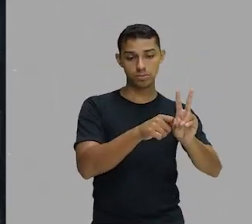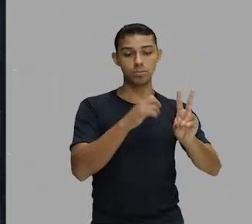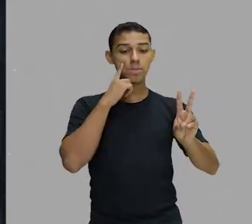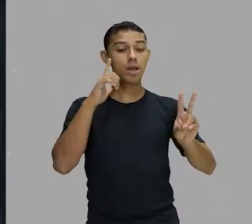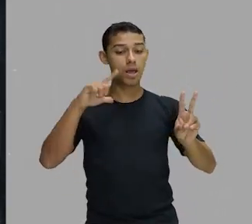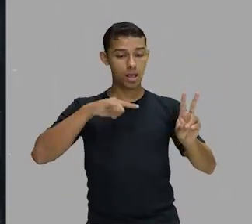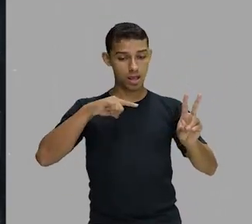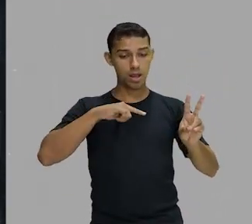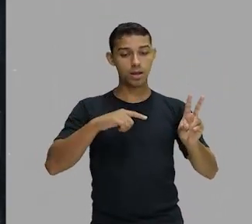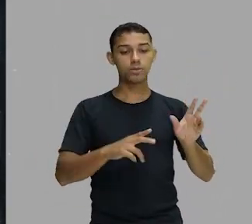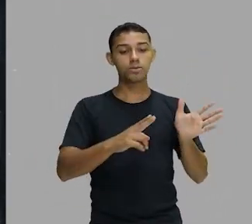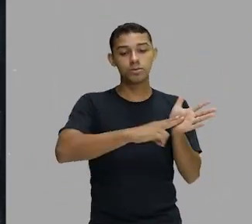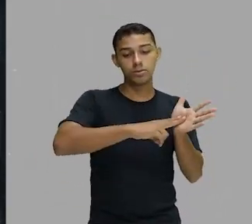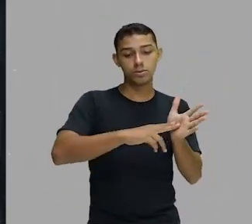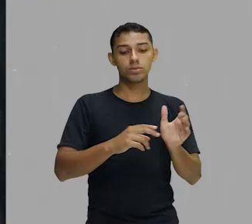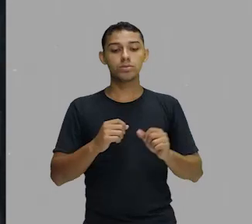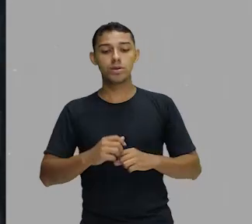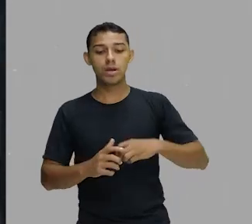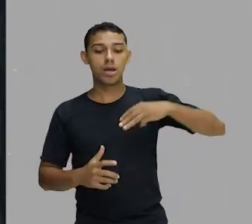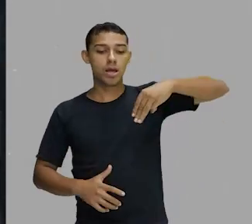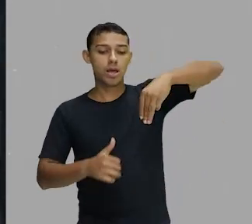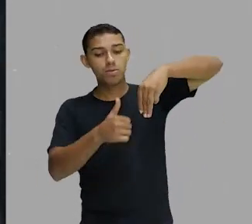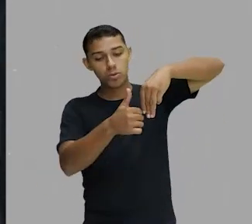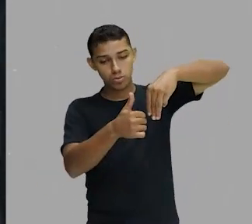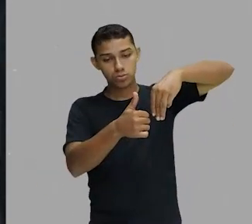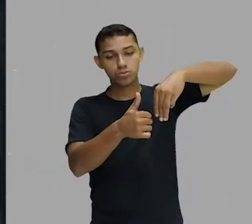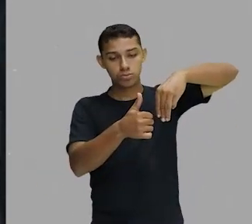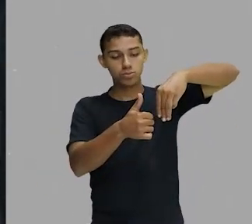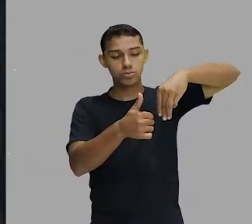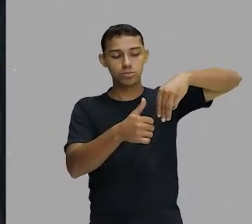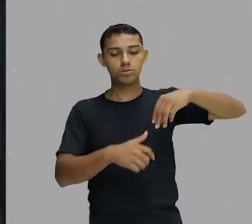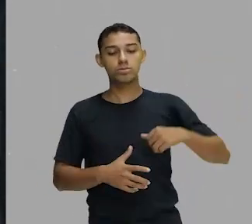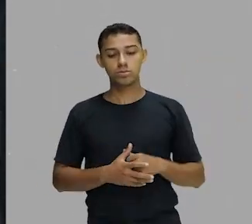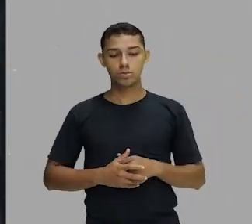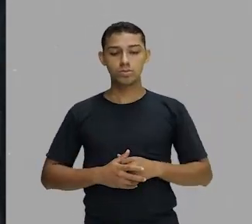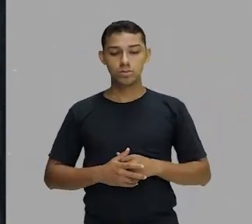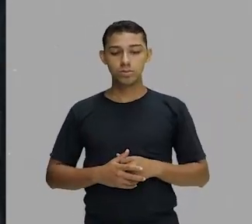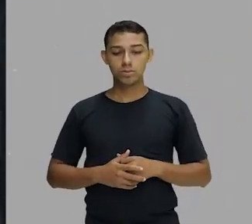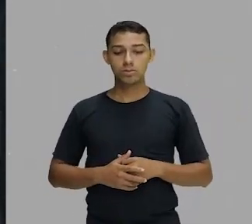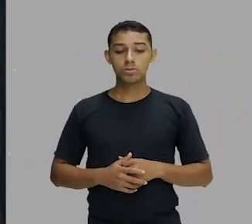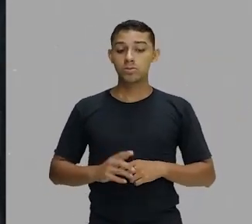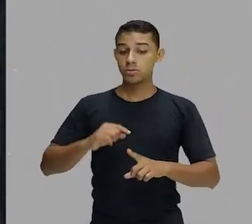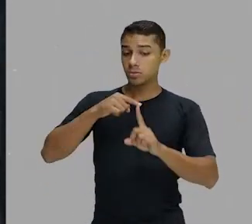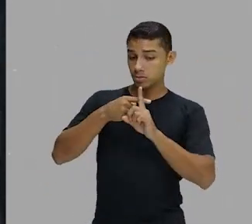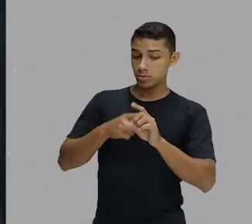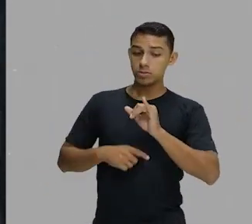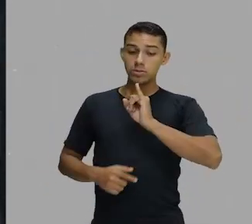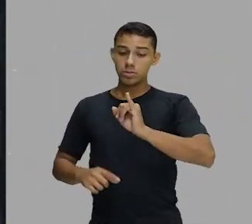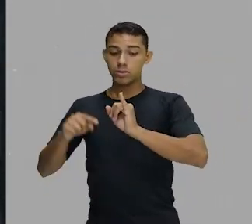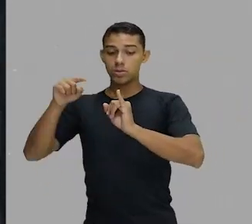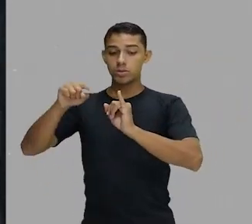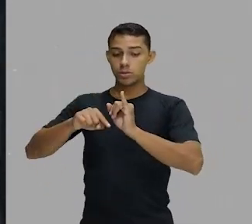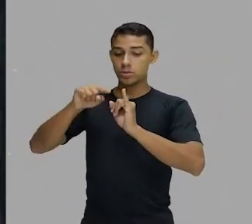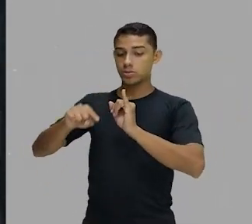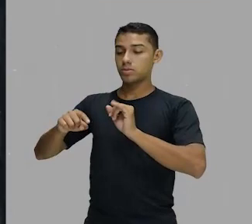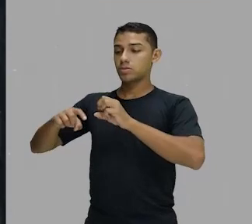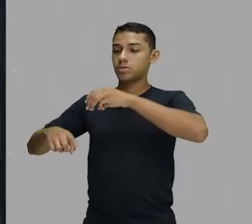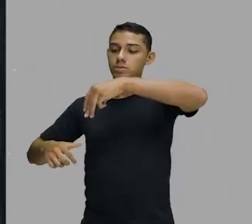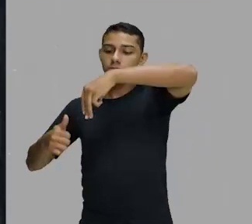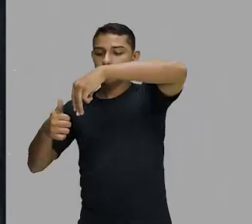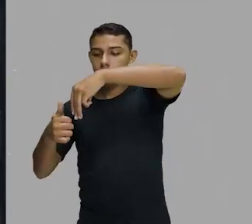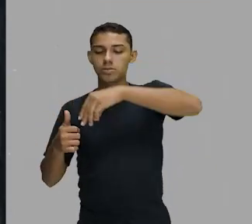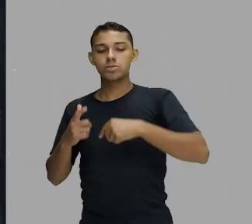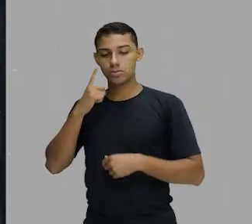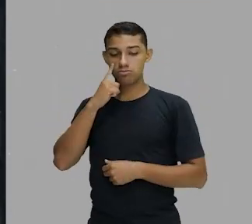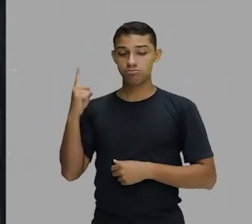mês e ele vai ser somado à multiplicação da taxa vezes o montante do mês anterior, que é a do primeiro